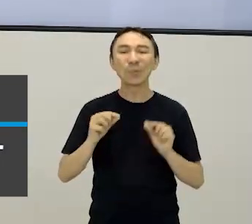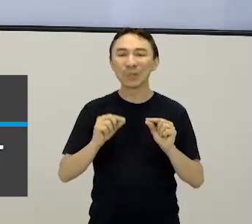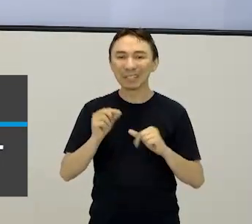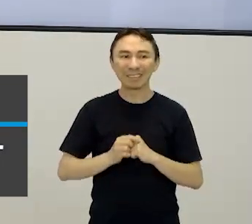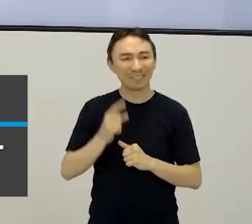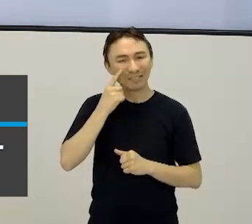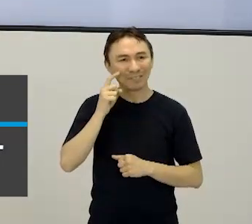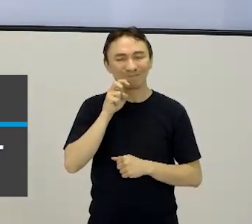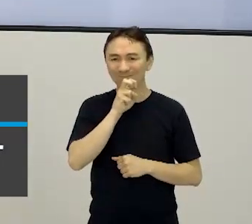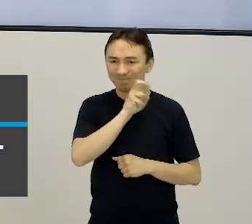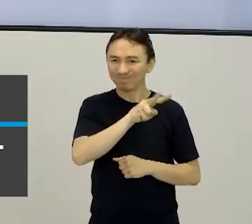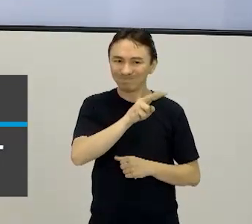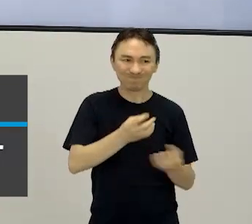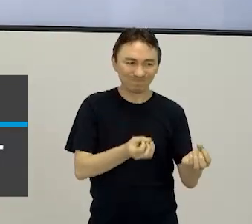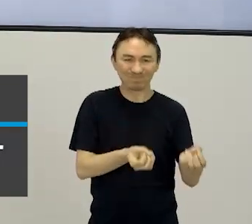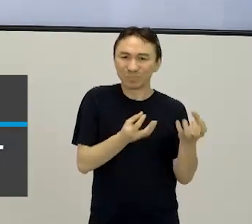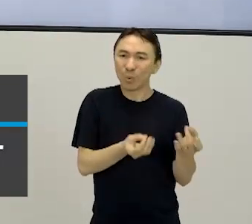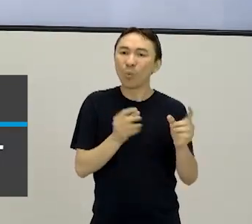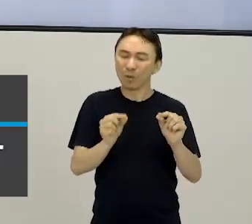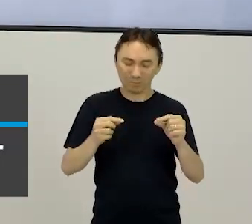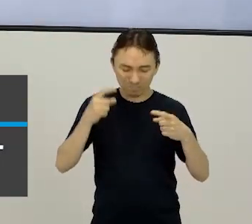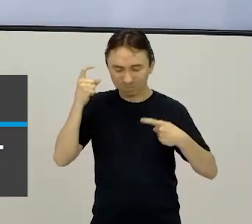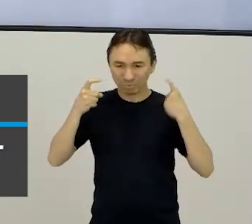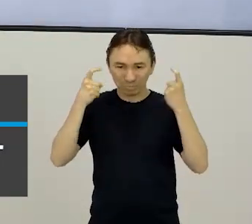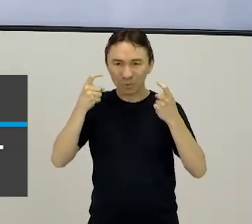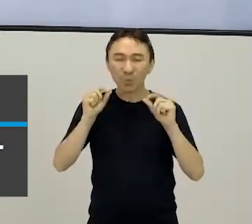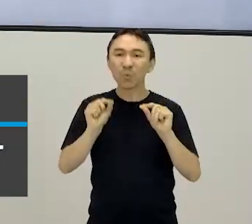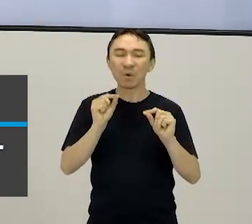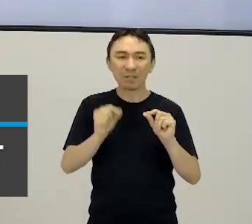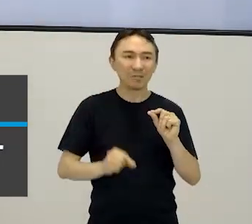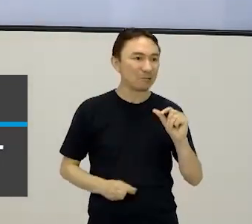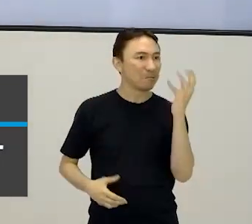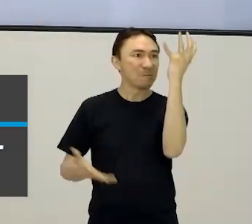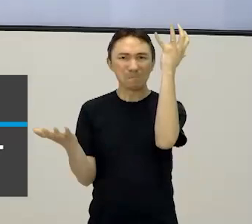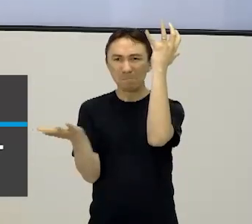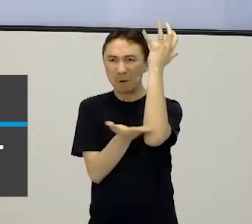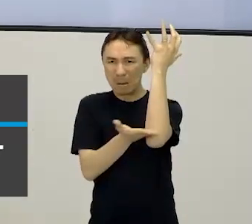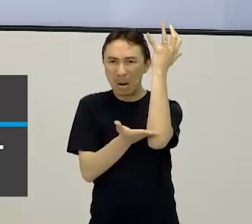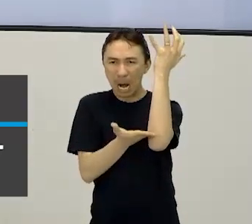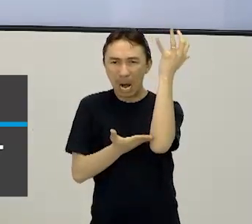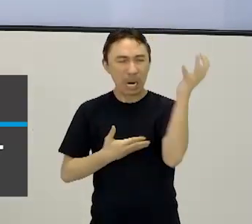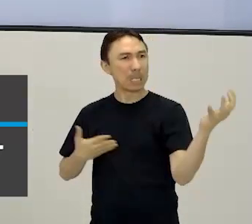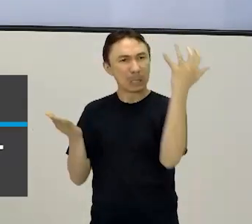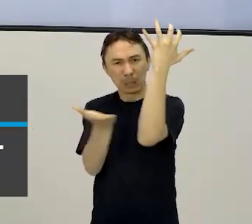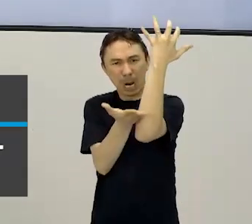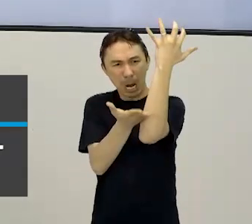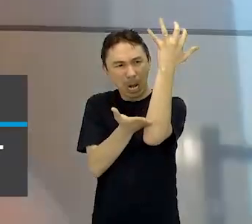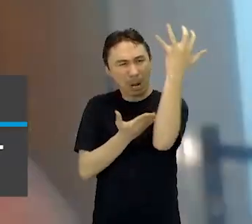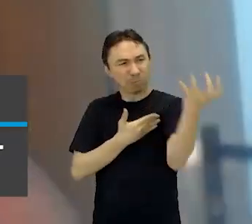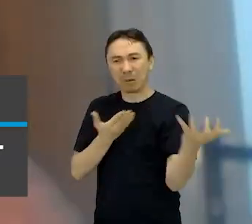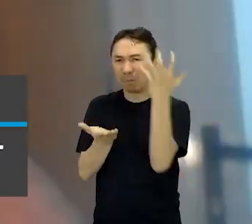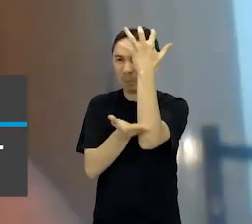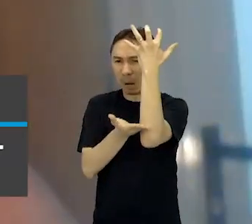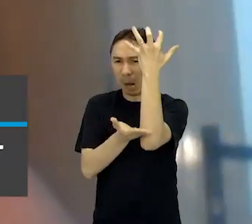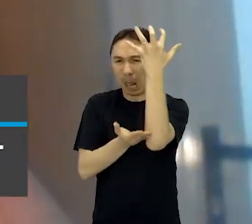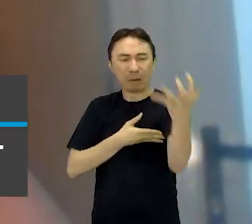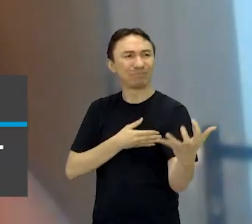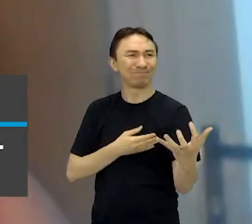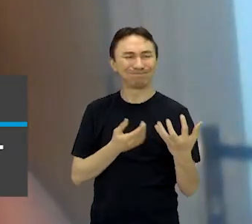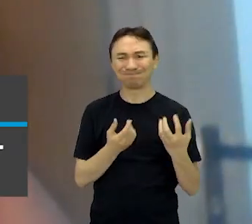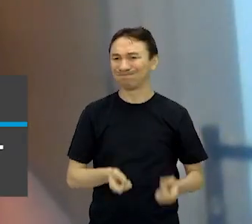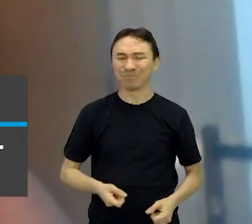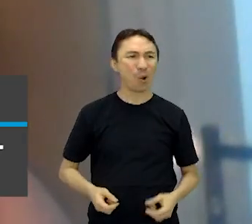deixando extremamente preocupado. O absurdo do desmatamento. Sim. Uhum. Então, a gente